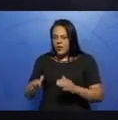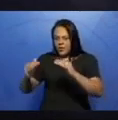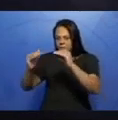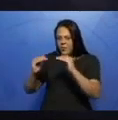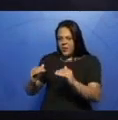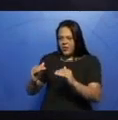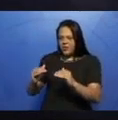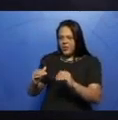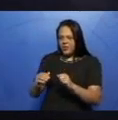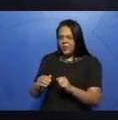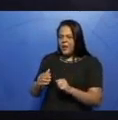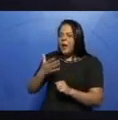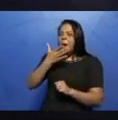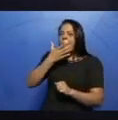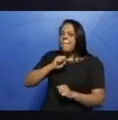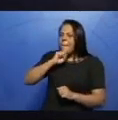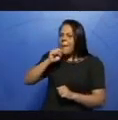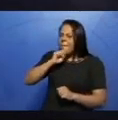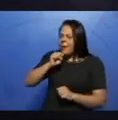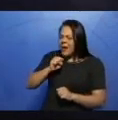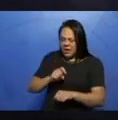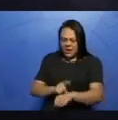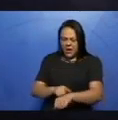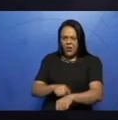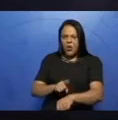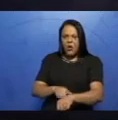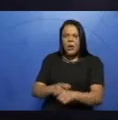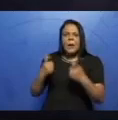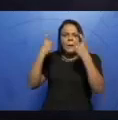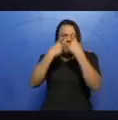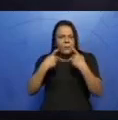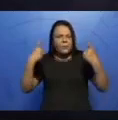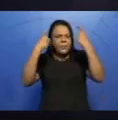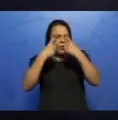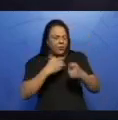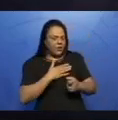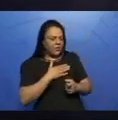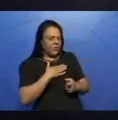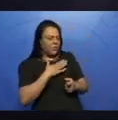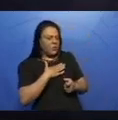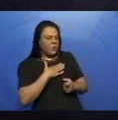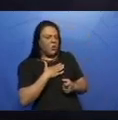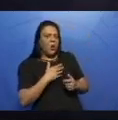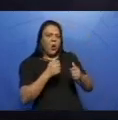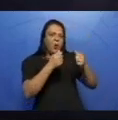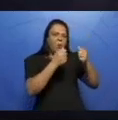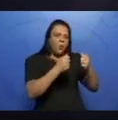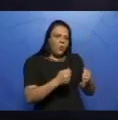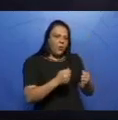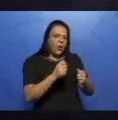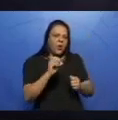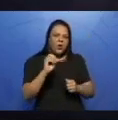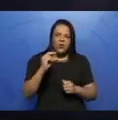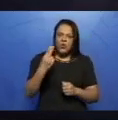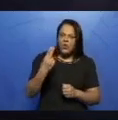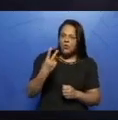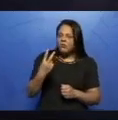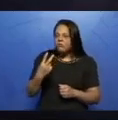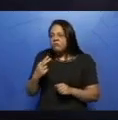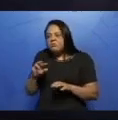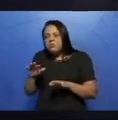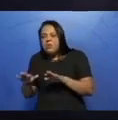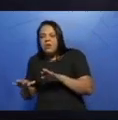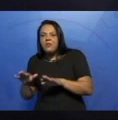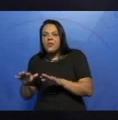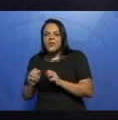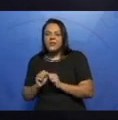já devem estar preocupados. Possibilidade ou probabilidade. As dívidas